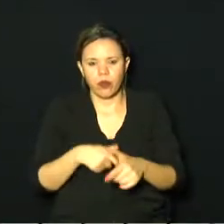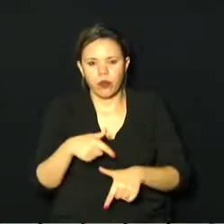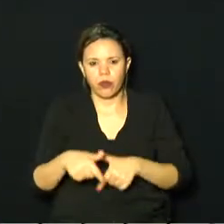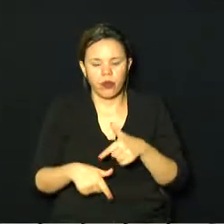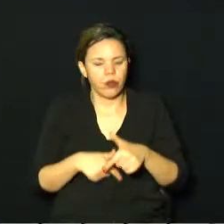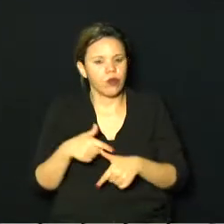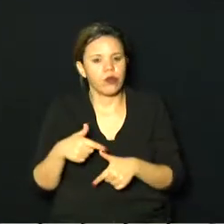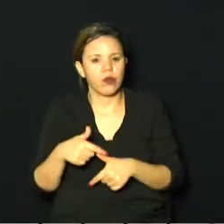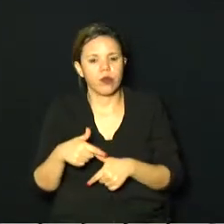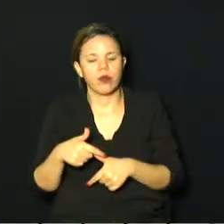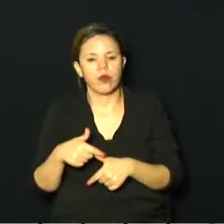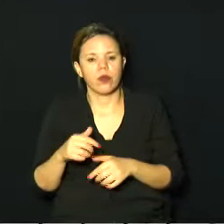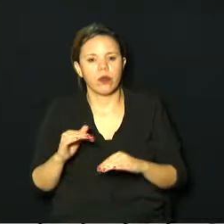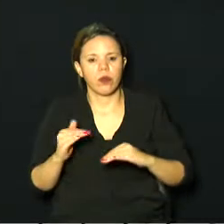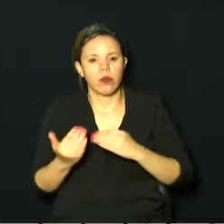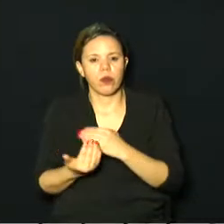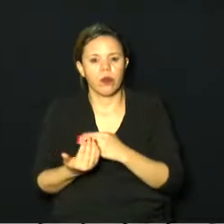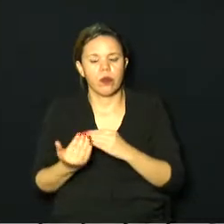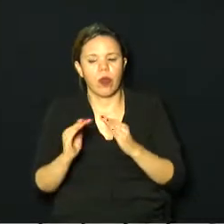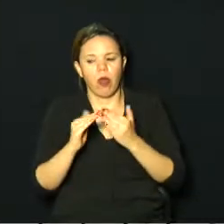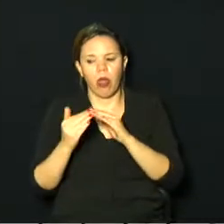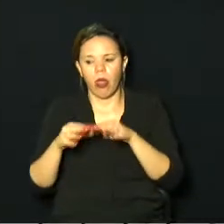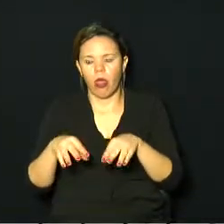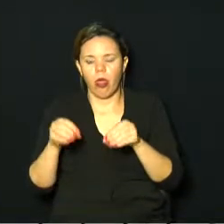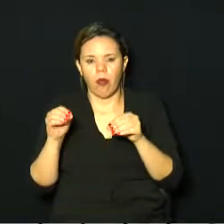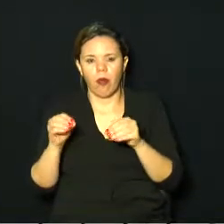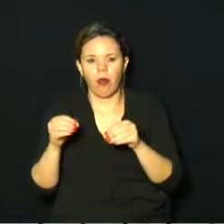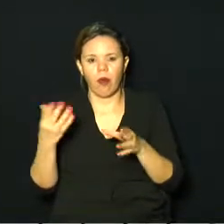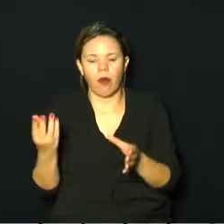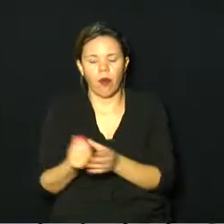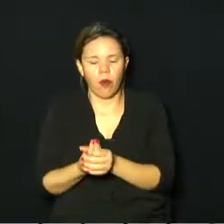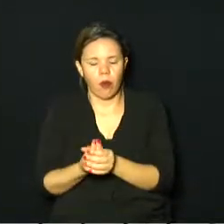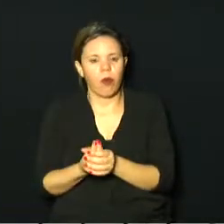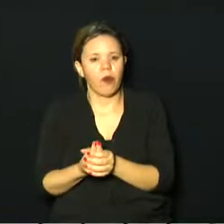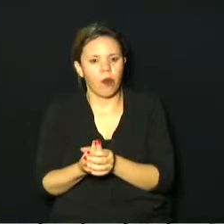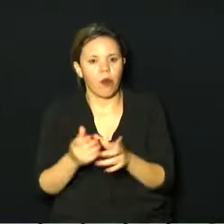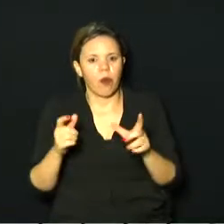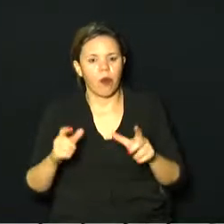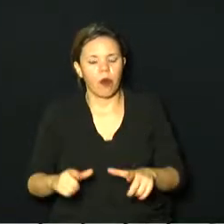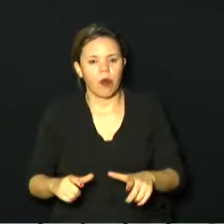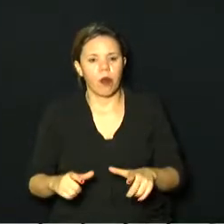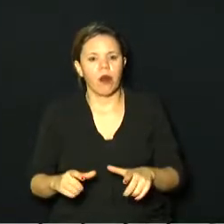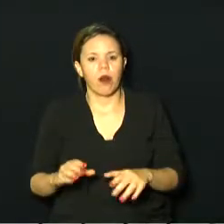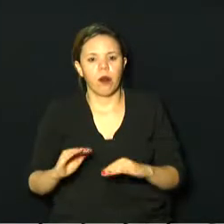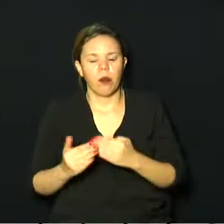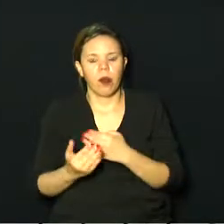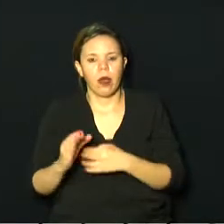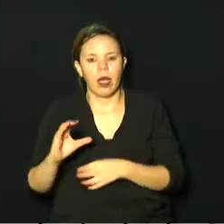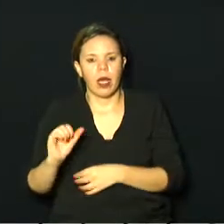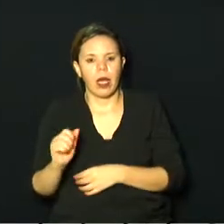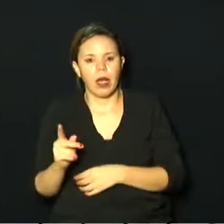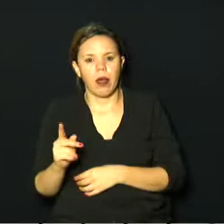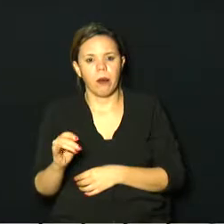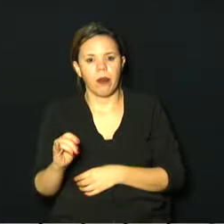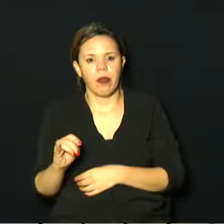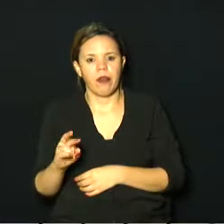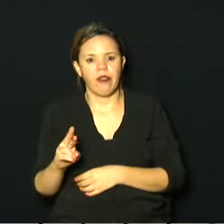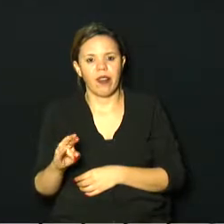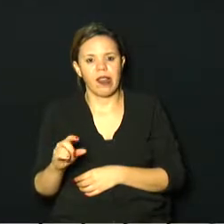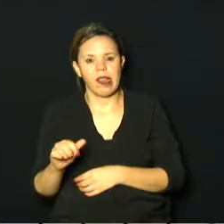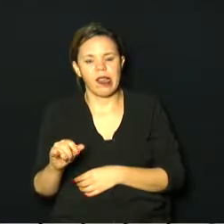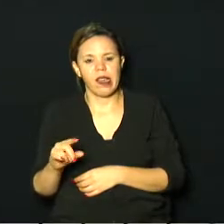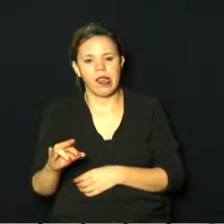da Mandela foram reintegrados ali da ocupação do Capivari, né, uma ocupação com um grau